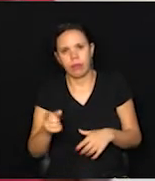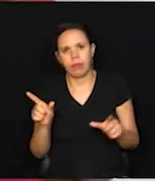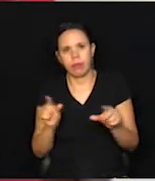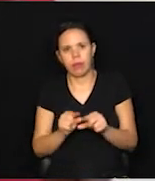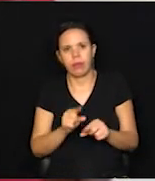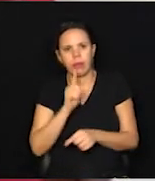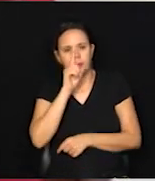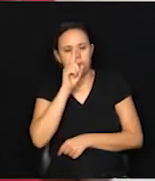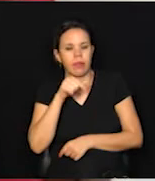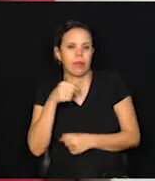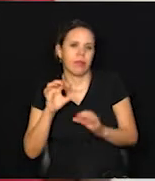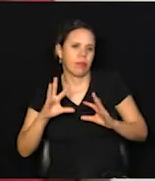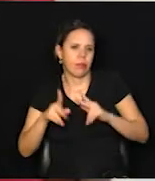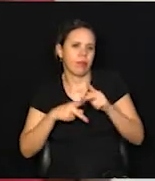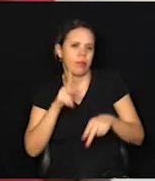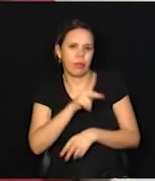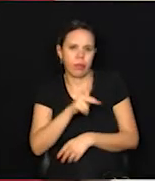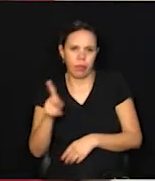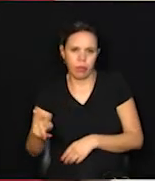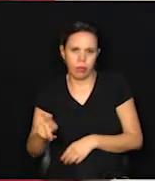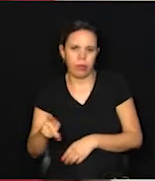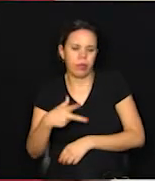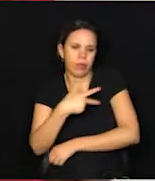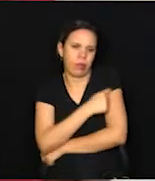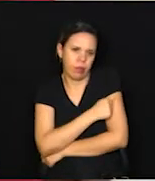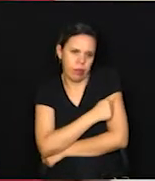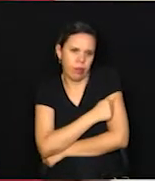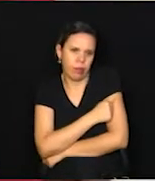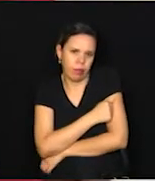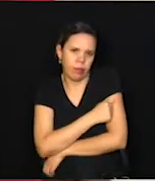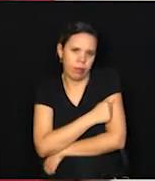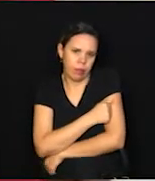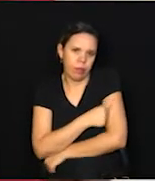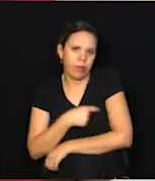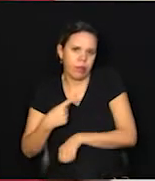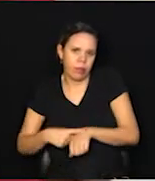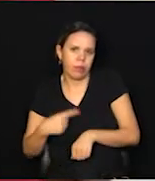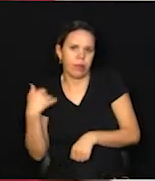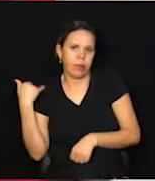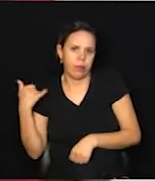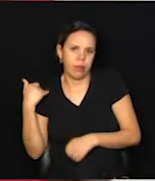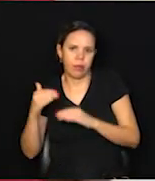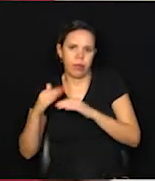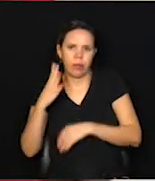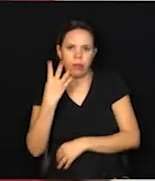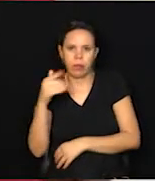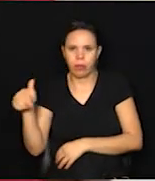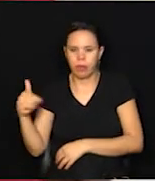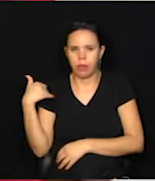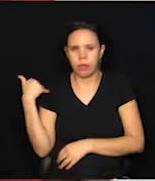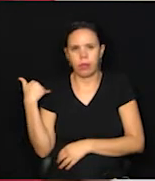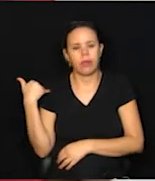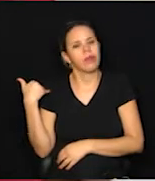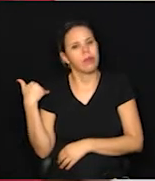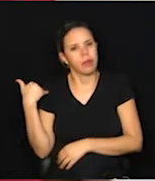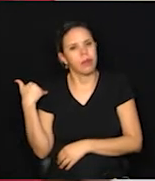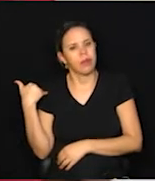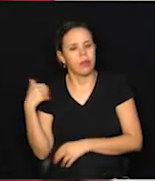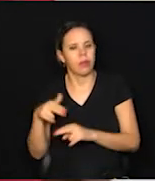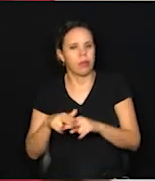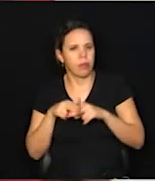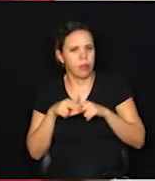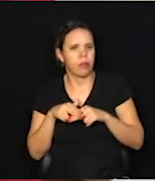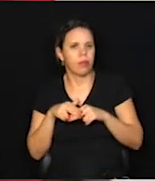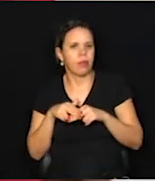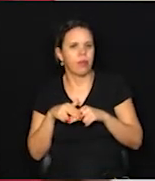risco, mas todos os professores terão que ser vacinados. No momento, essa faixa etária acima de 47 é puramente por uma questão de